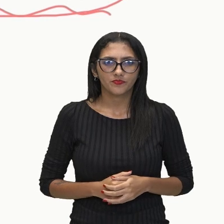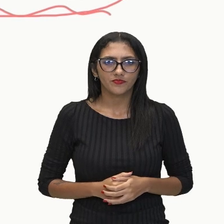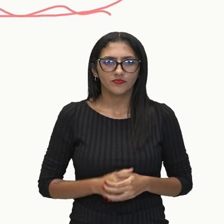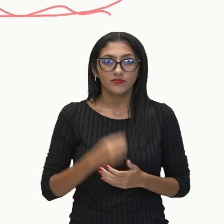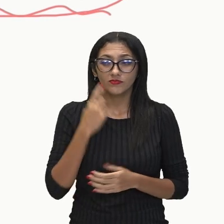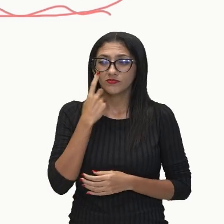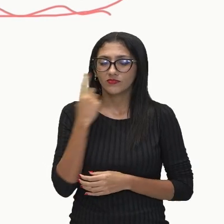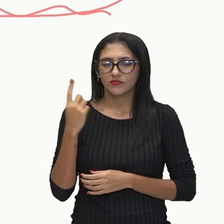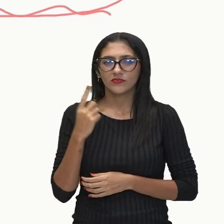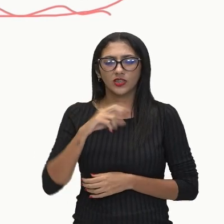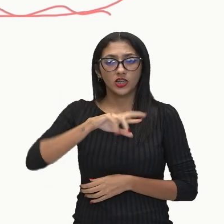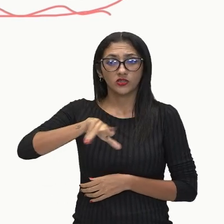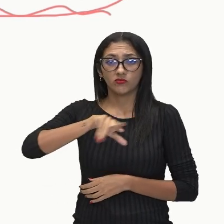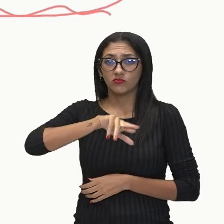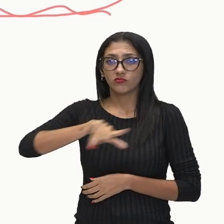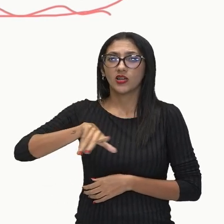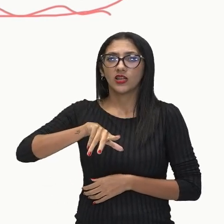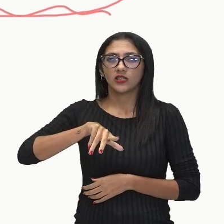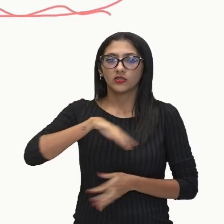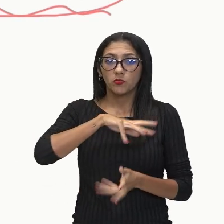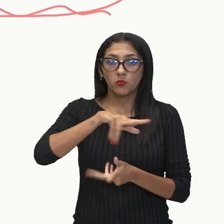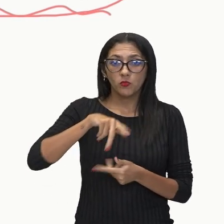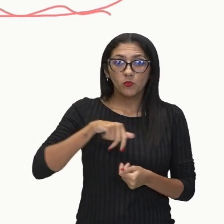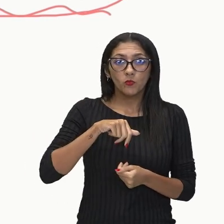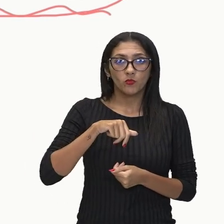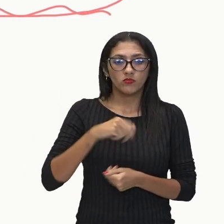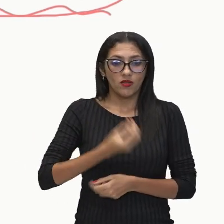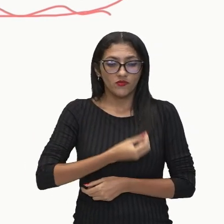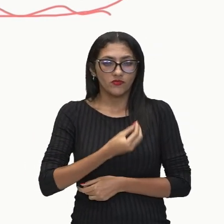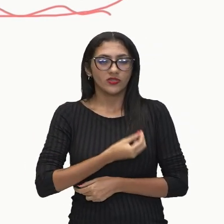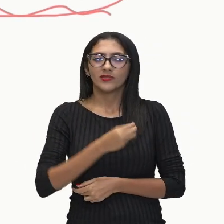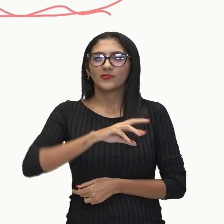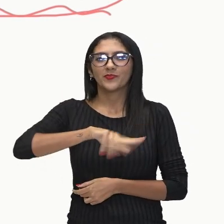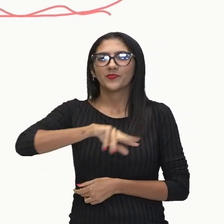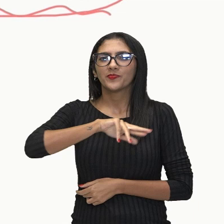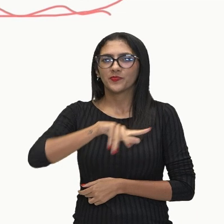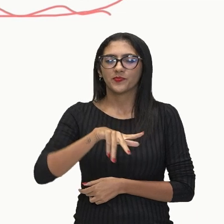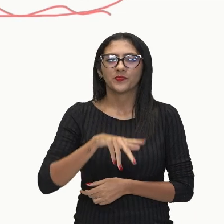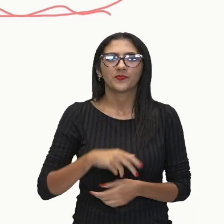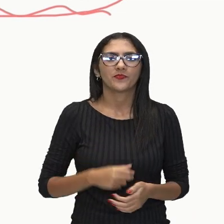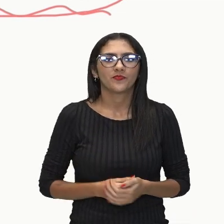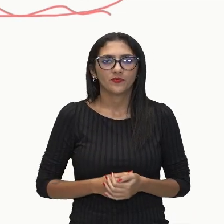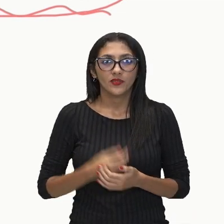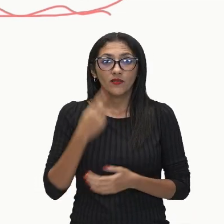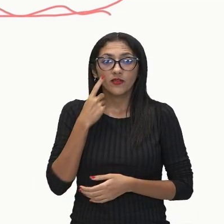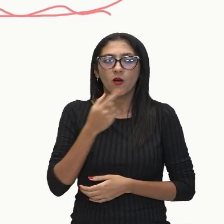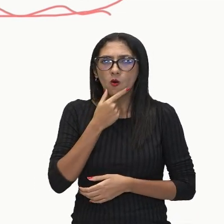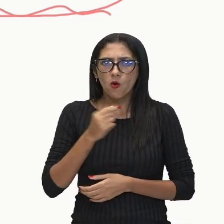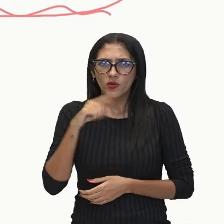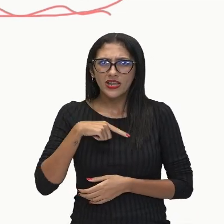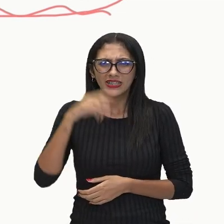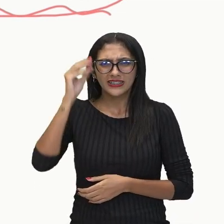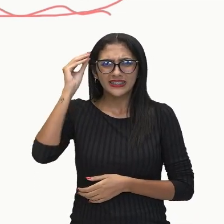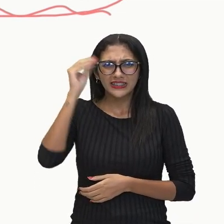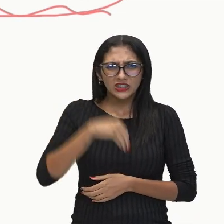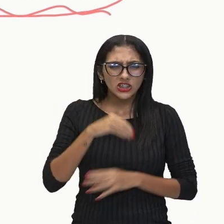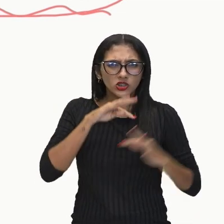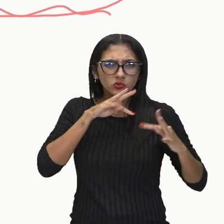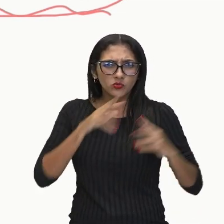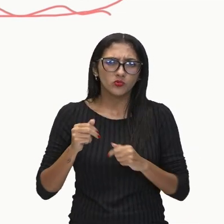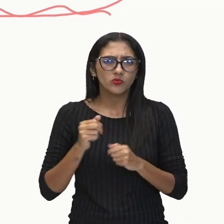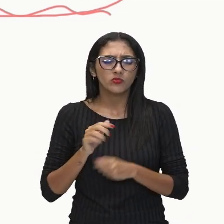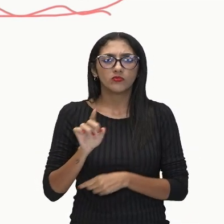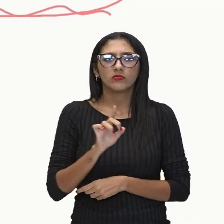ao mundo, mas não à vida. Então percebam que o eu lírico não desiste, ou seja, o poema, a